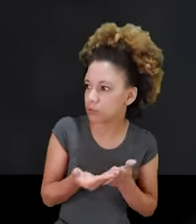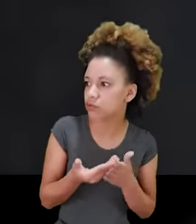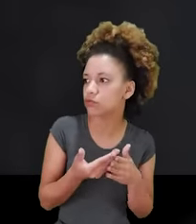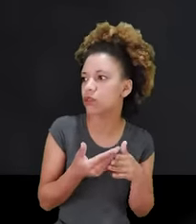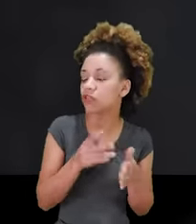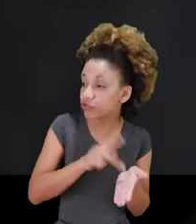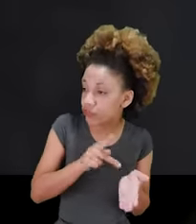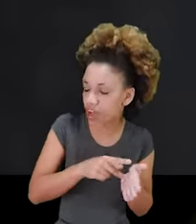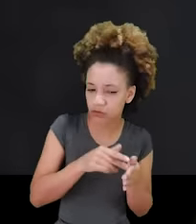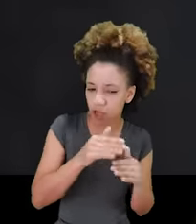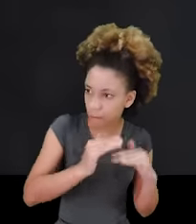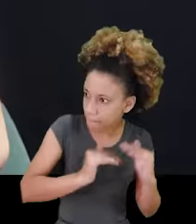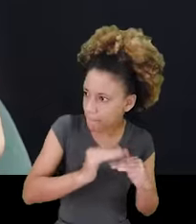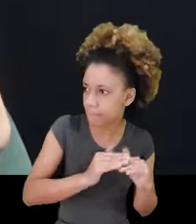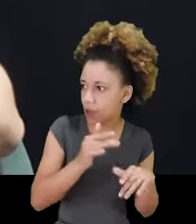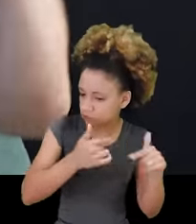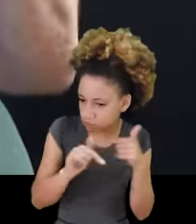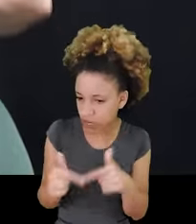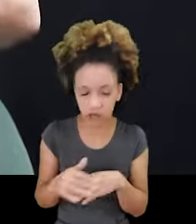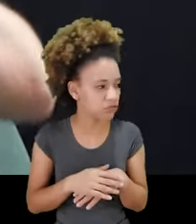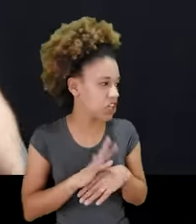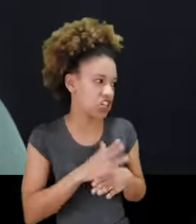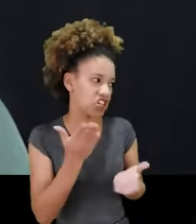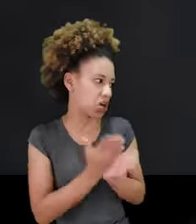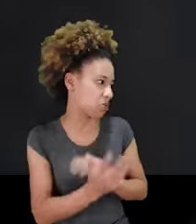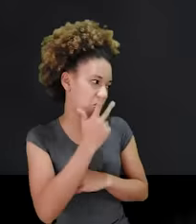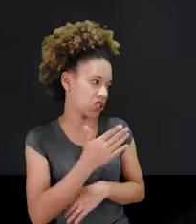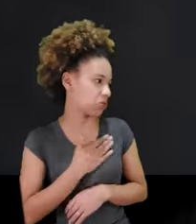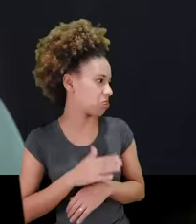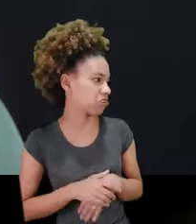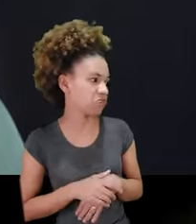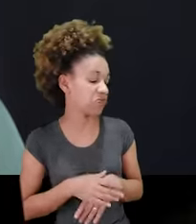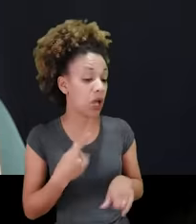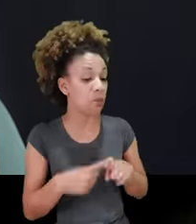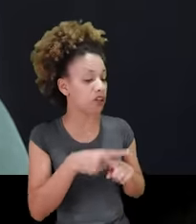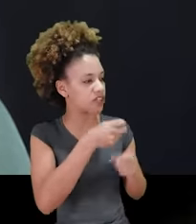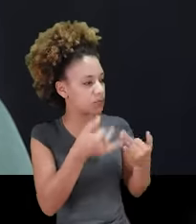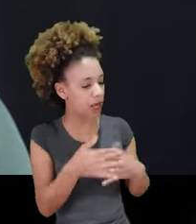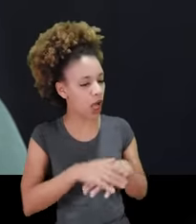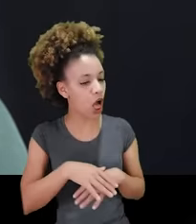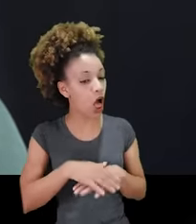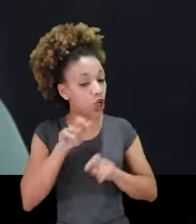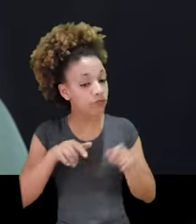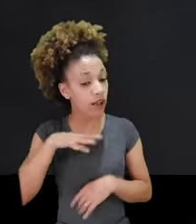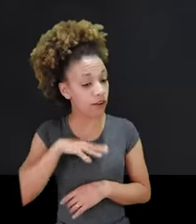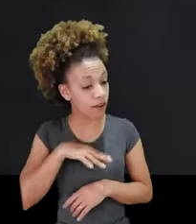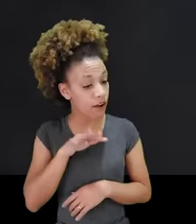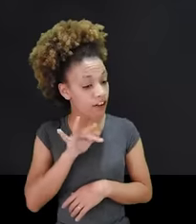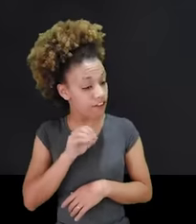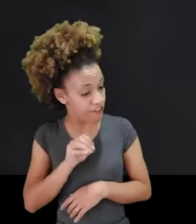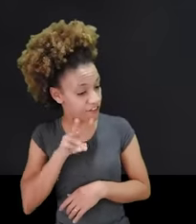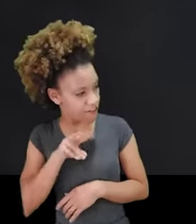ouvir fado. Porque nós temos essa... Isso já quebrou um achismo meu. Porque você fala assim, todo o português gosta do fado.